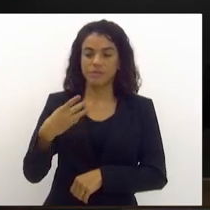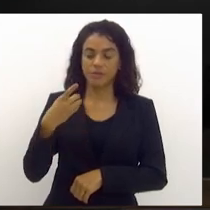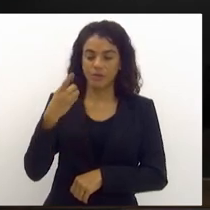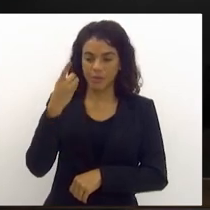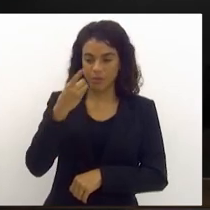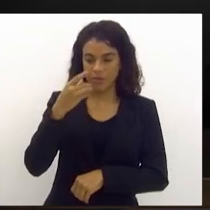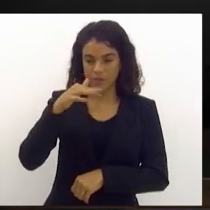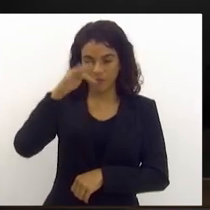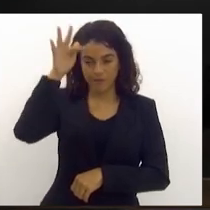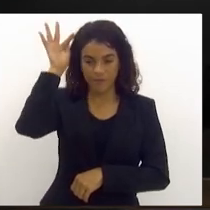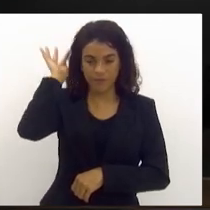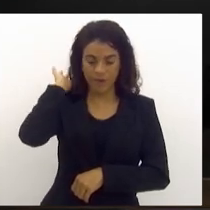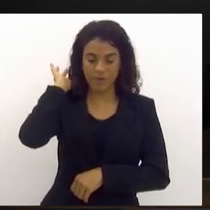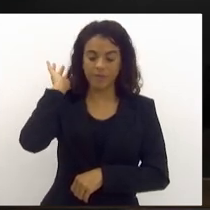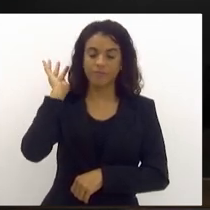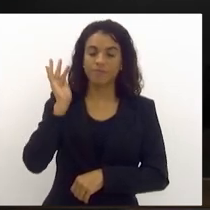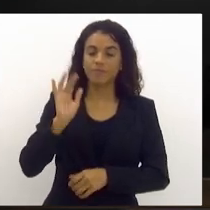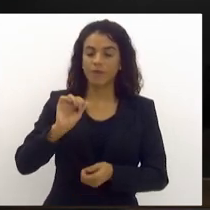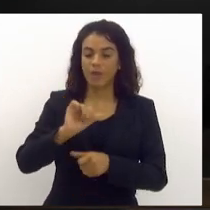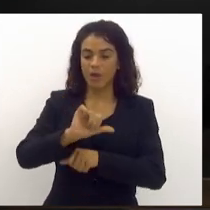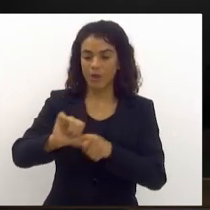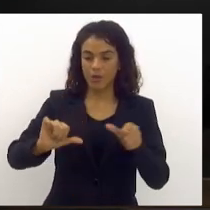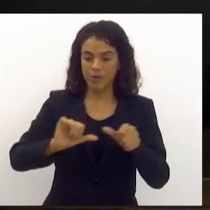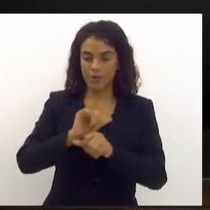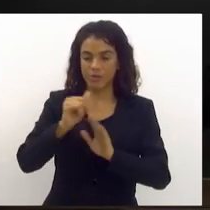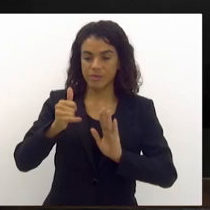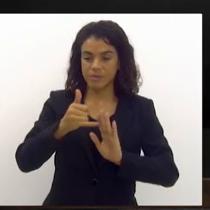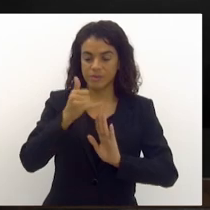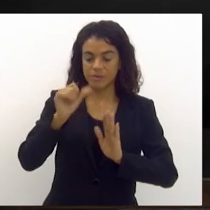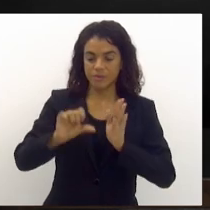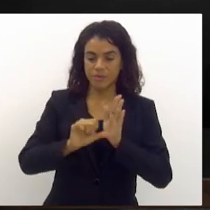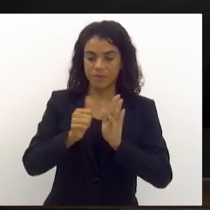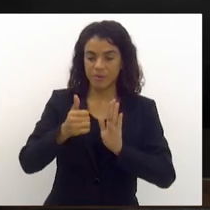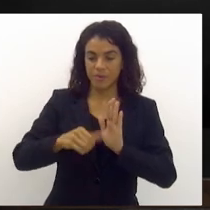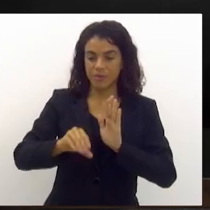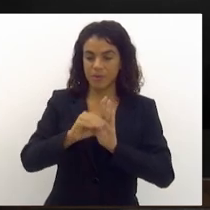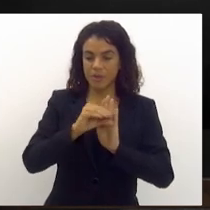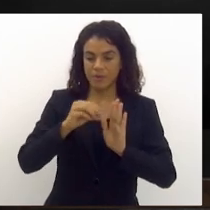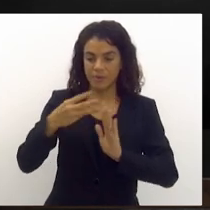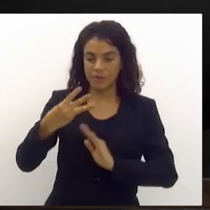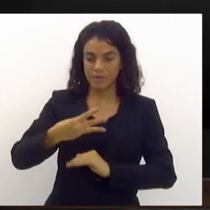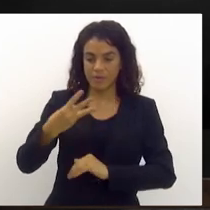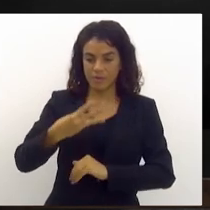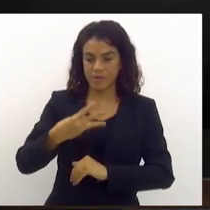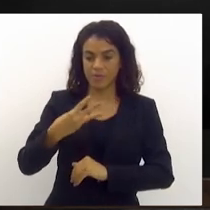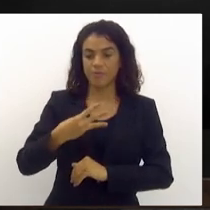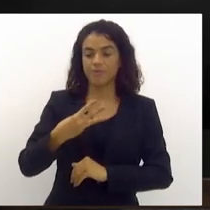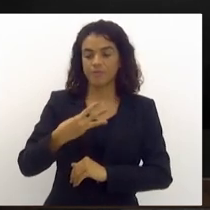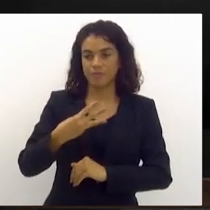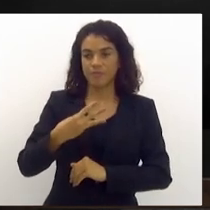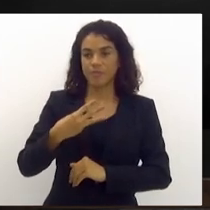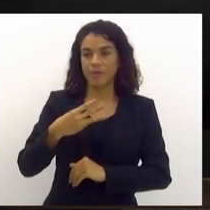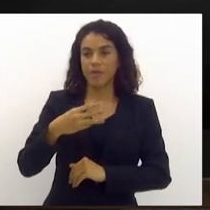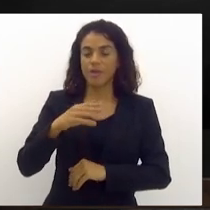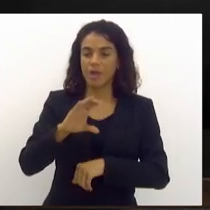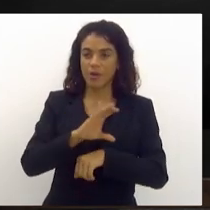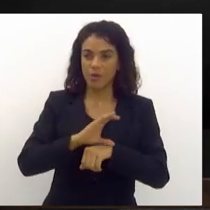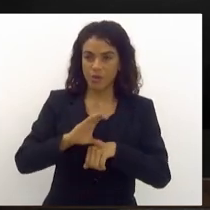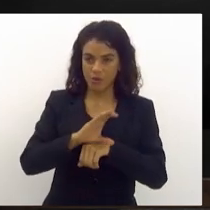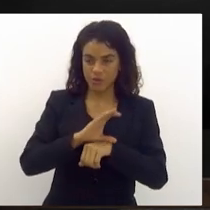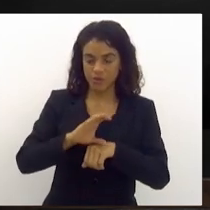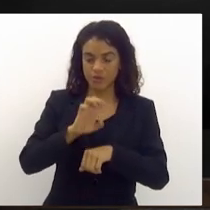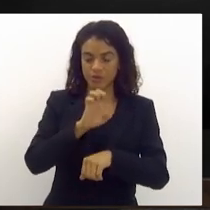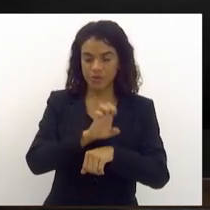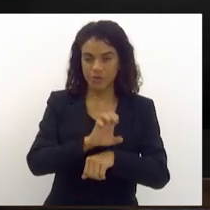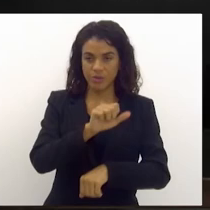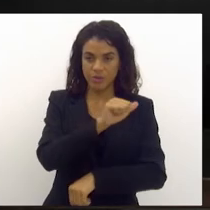Fred Pacheco, que altera o inciso 1º do parágrafo 3º do artigo 226A da Constituição do Estado do